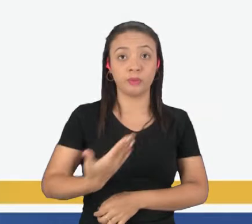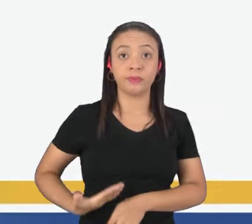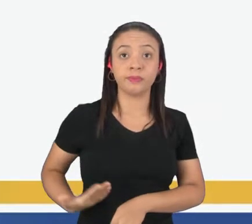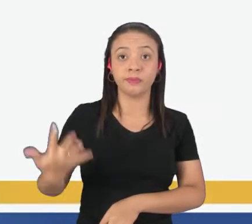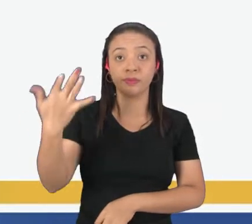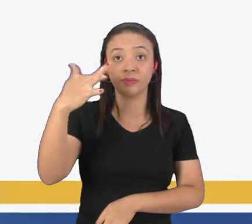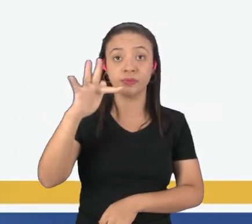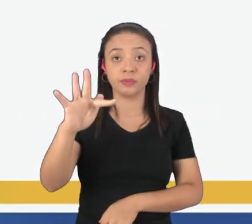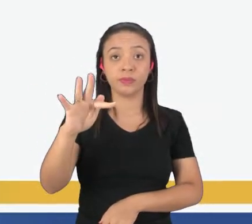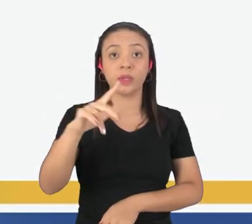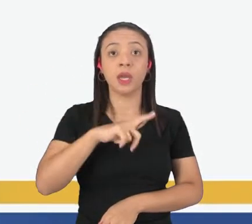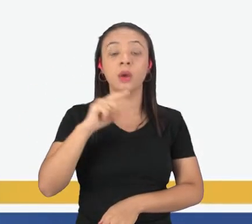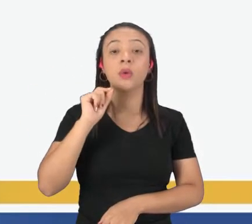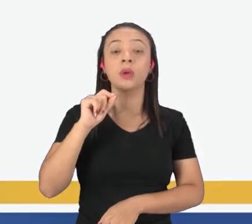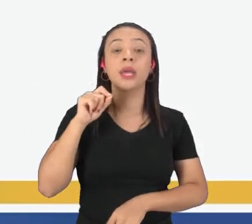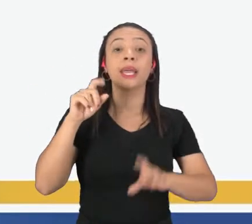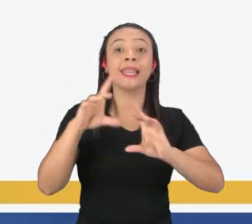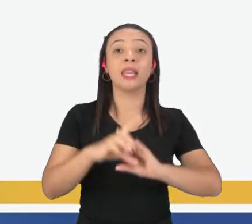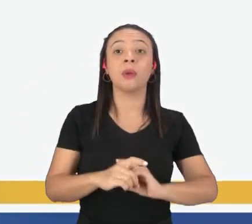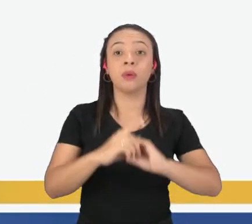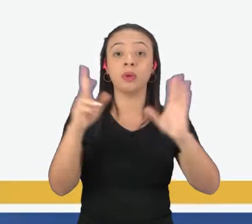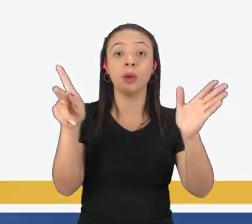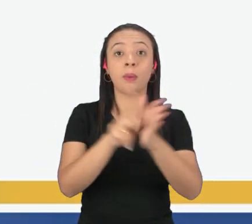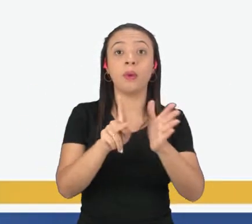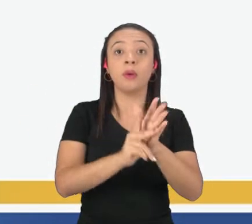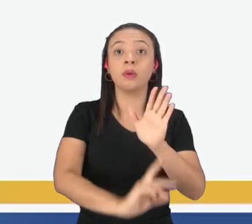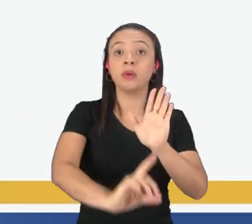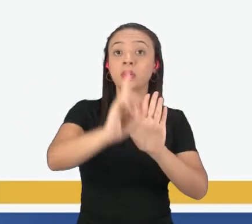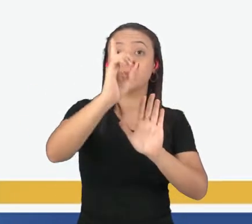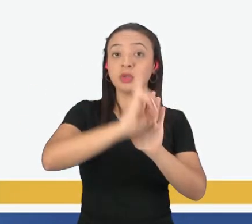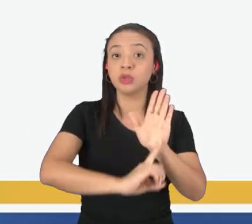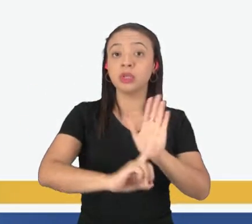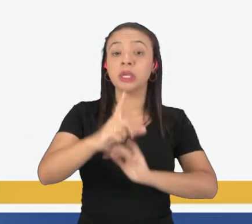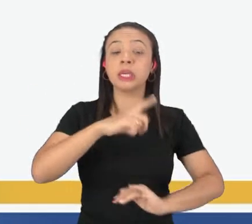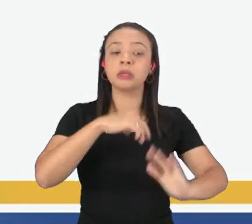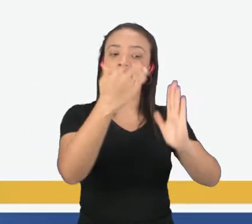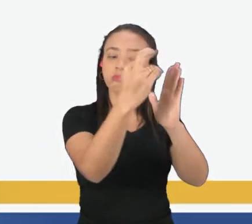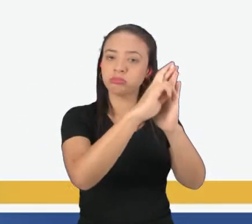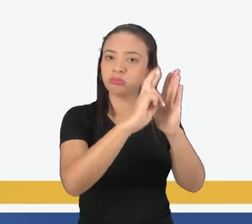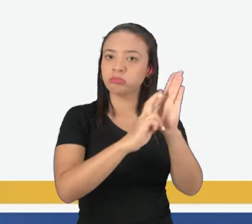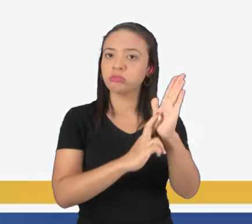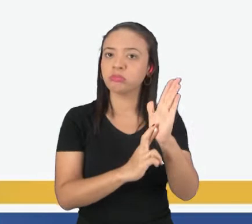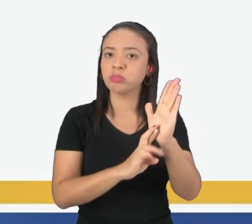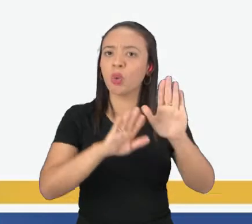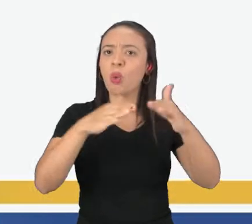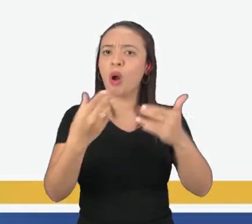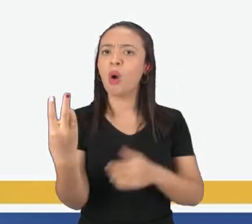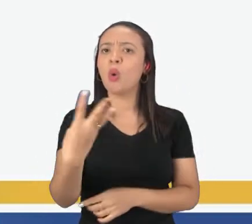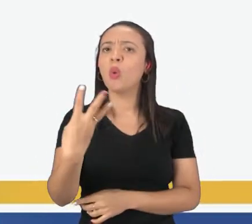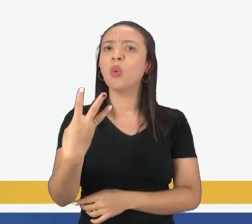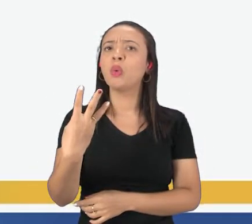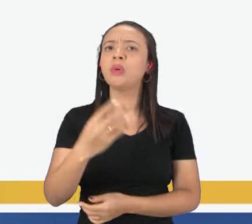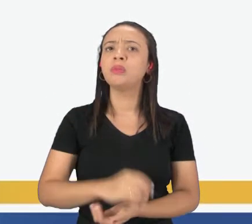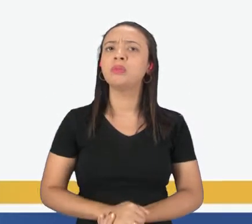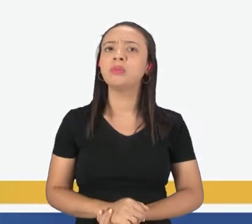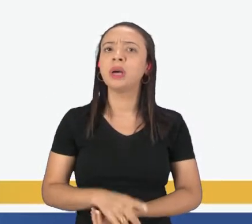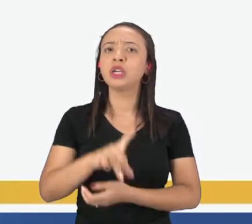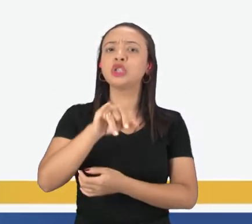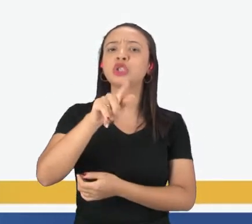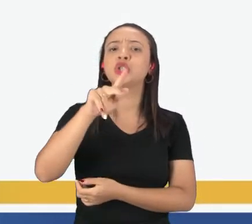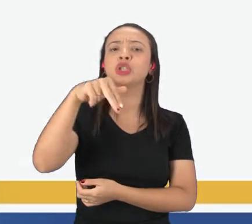constitui-se em Estado democrático de direito e tem diversos fundamentos. Qual é o fundamento 3?